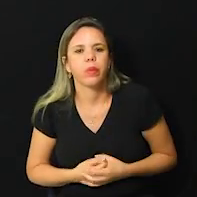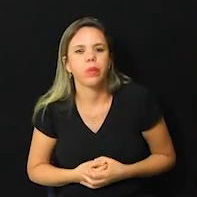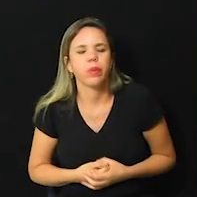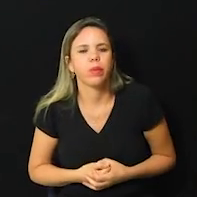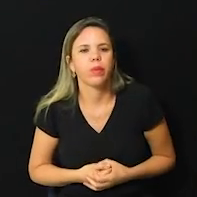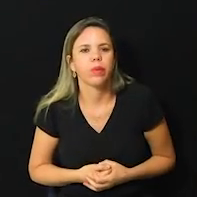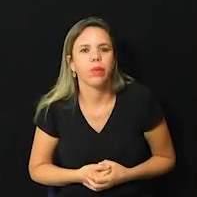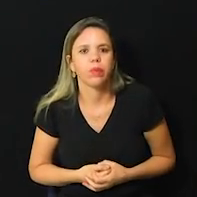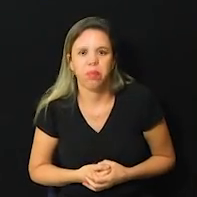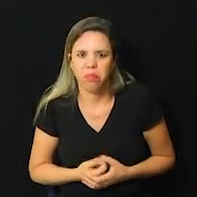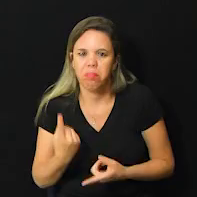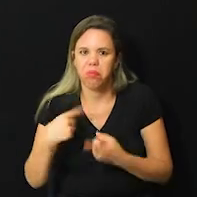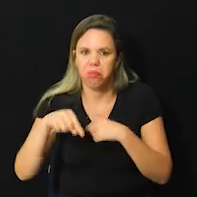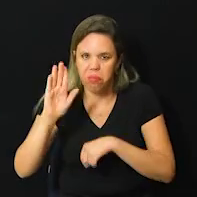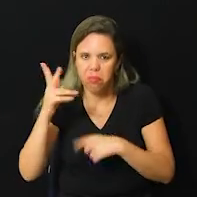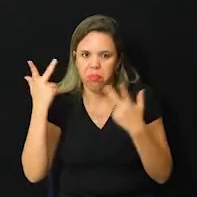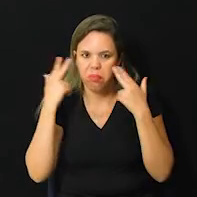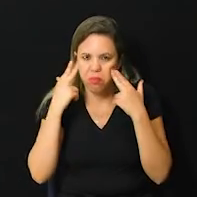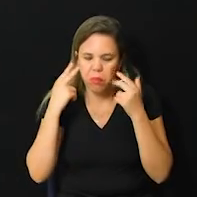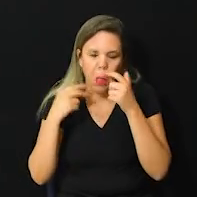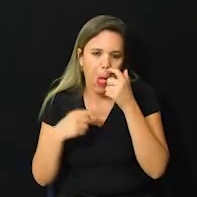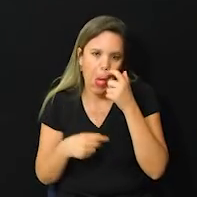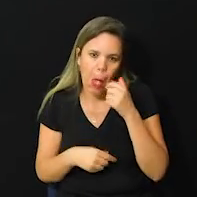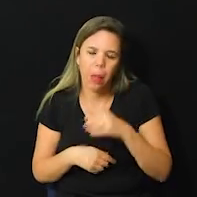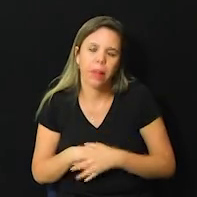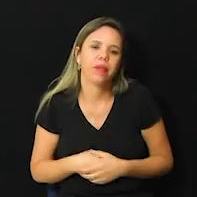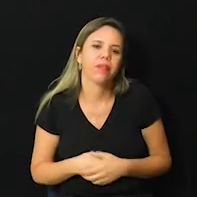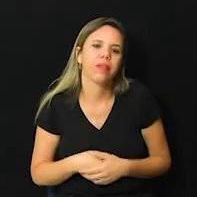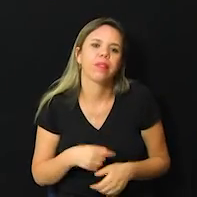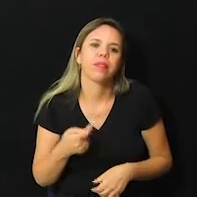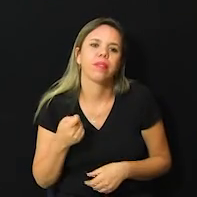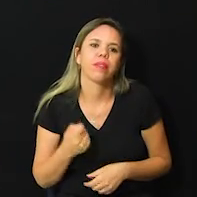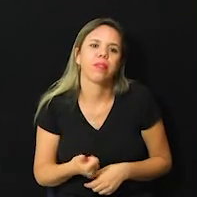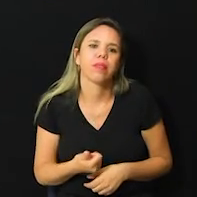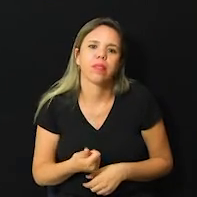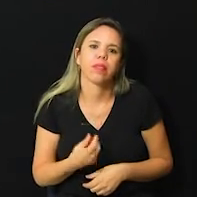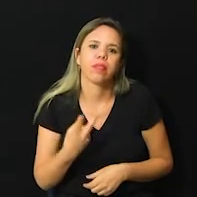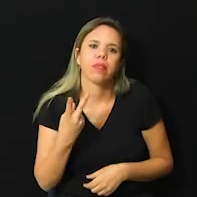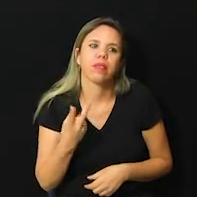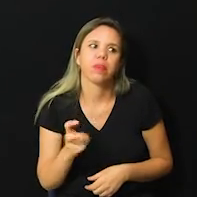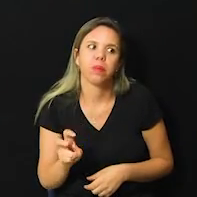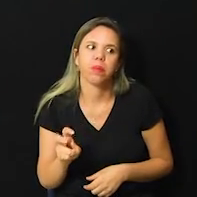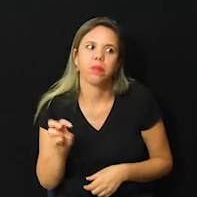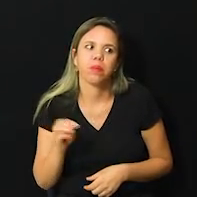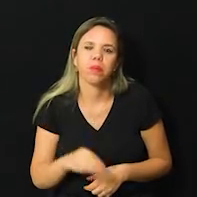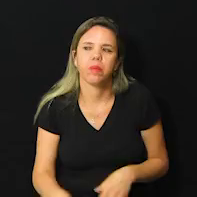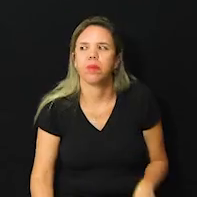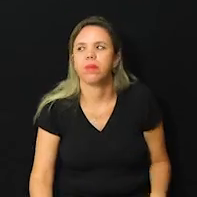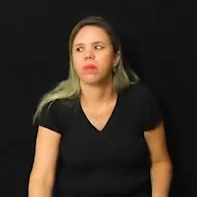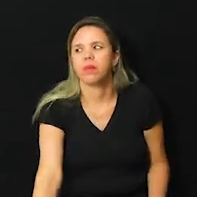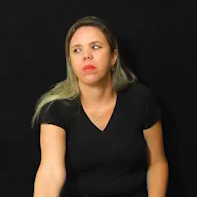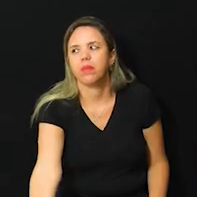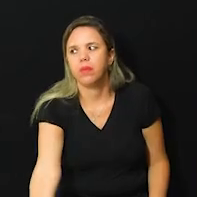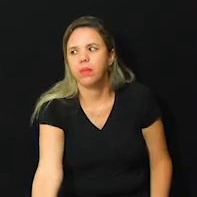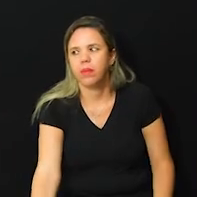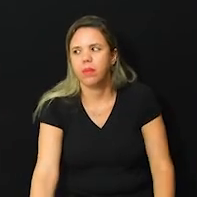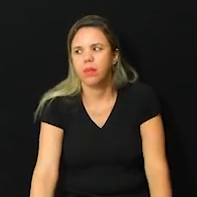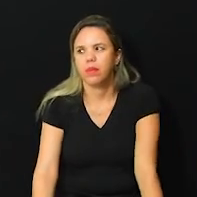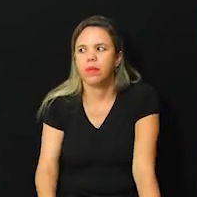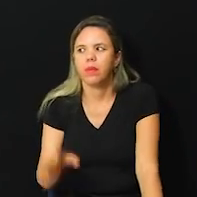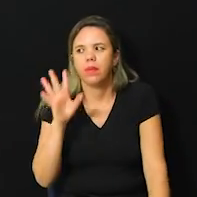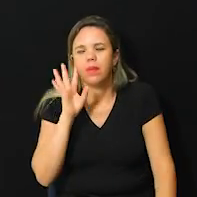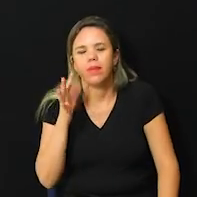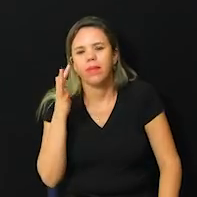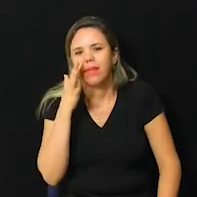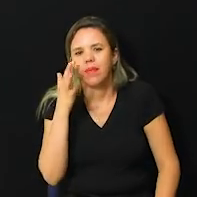bom é isso aí então olha rendeu mais do que o normal nosso quadro aí já estamos com quase 25 mesmo não mas